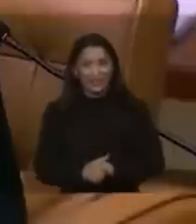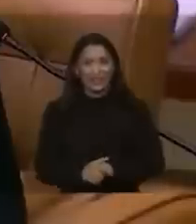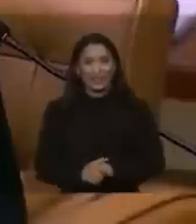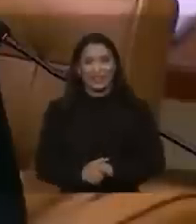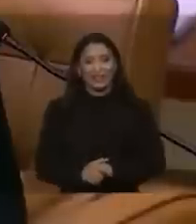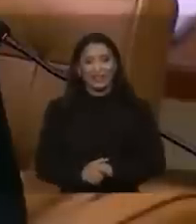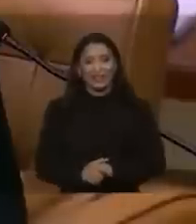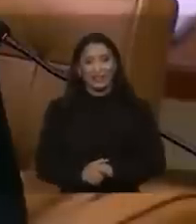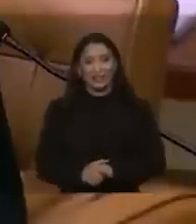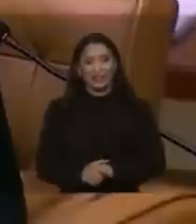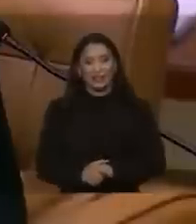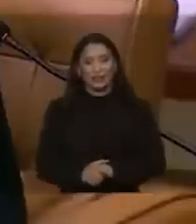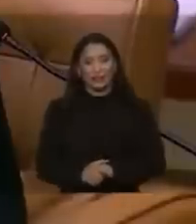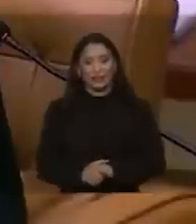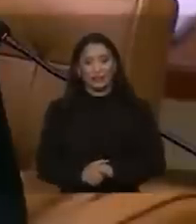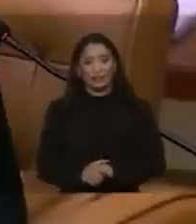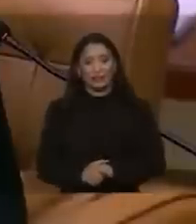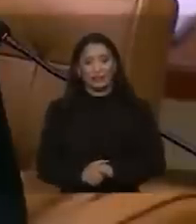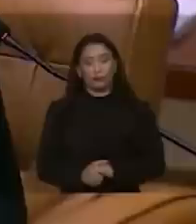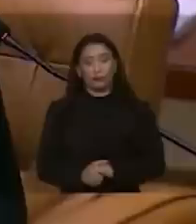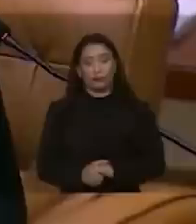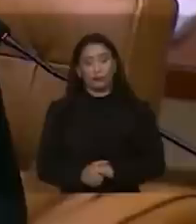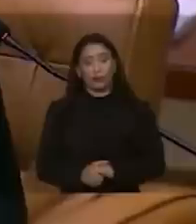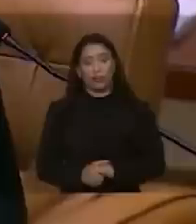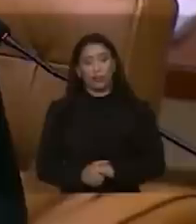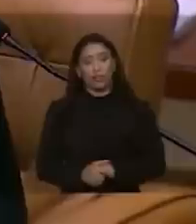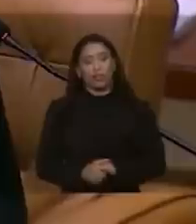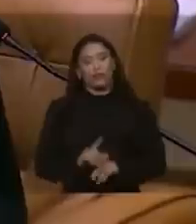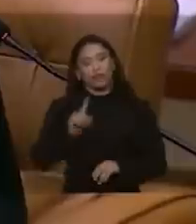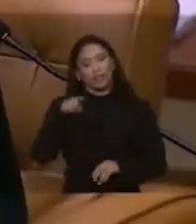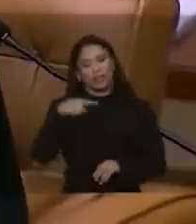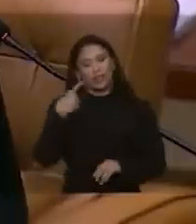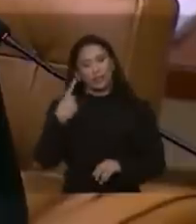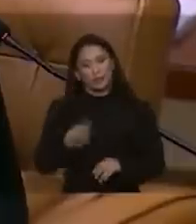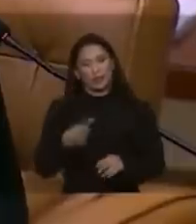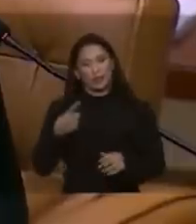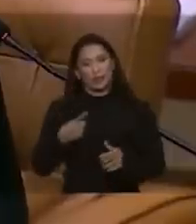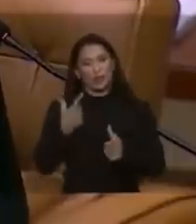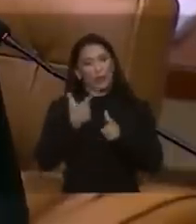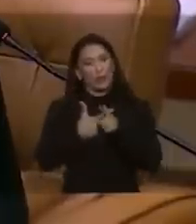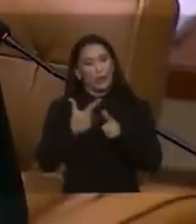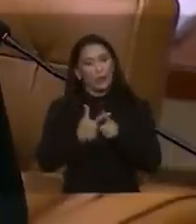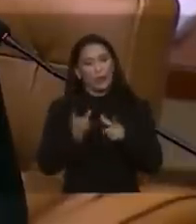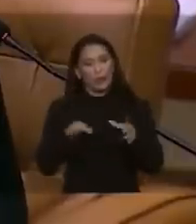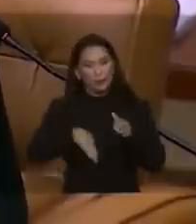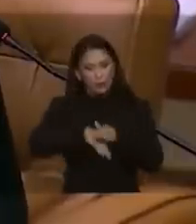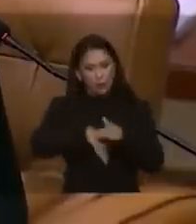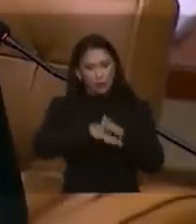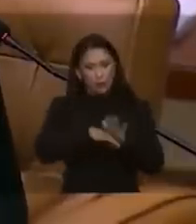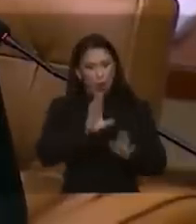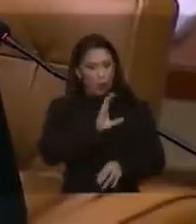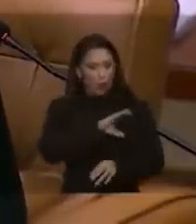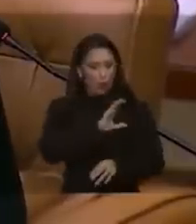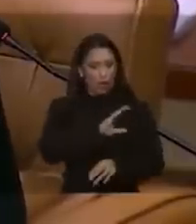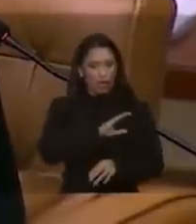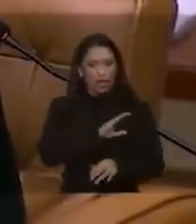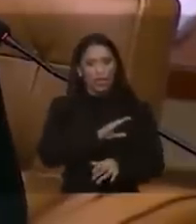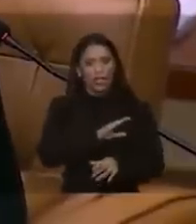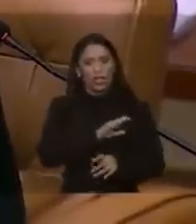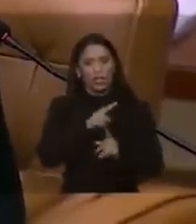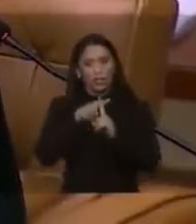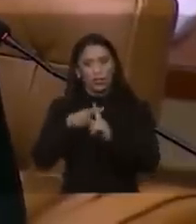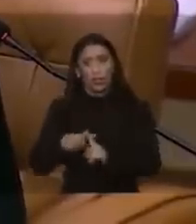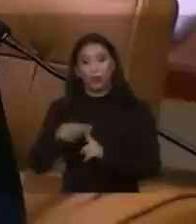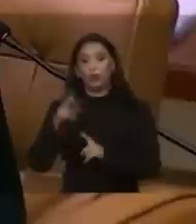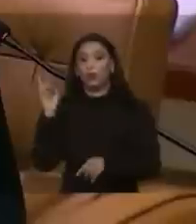Tem que dizer que depois daquele trágico evento no Corinthians com a Rússia, nós extirpamos os